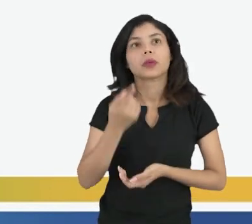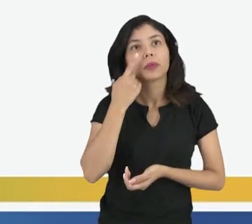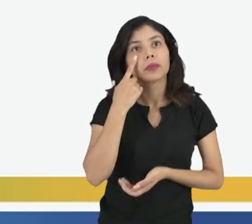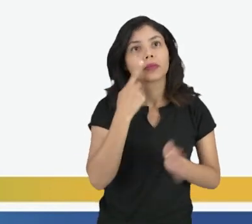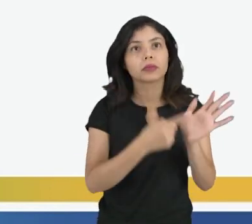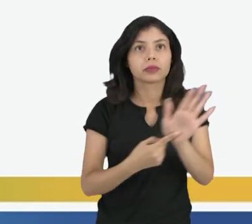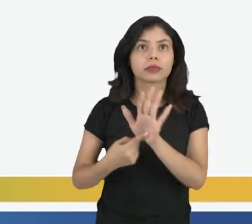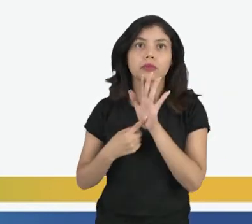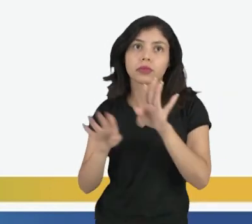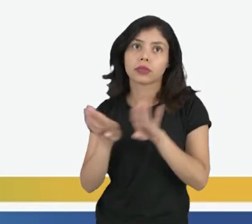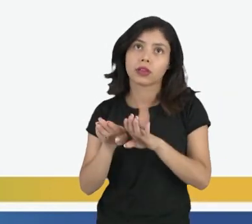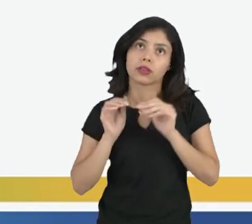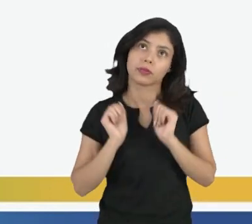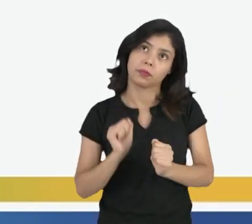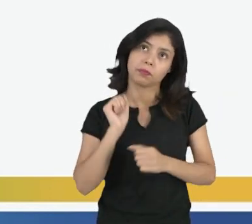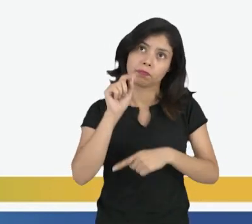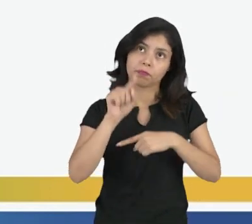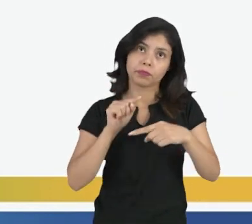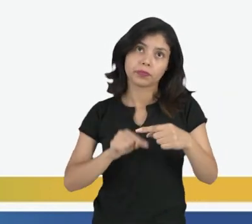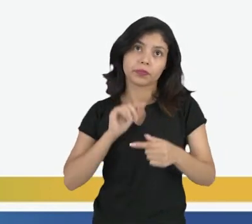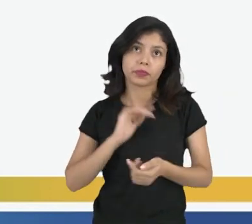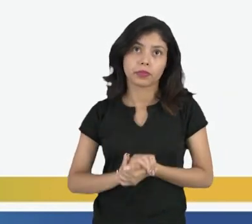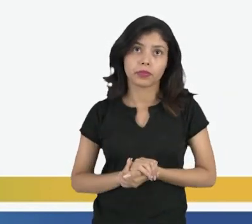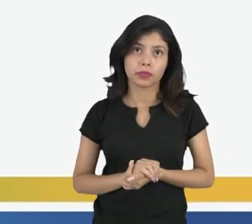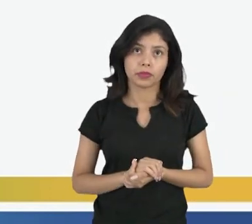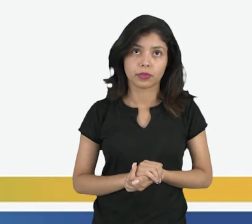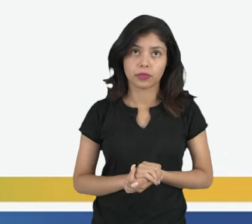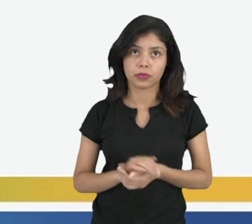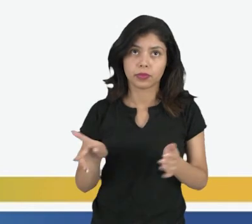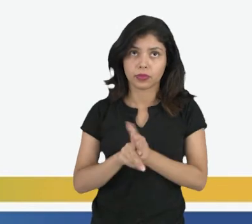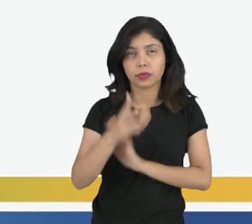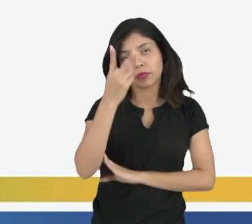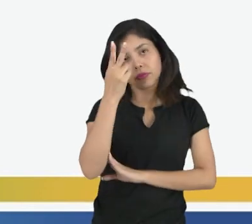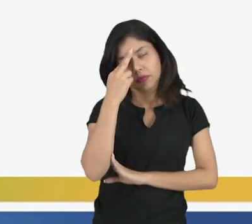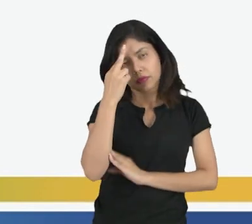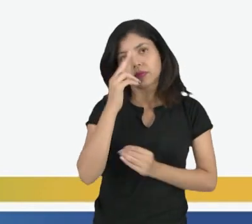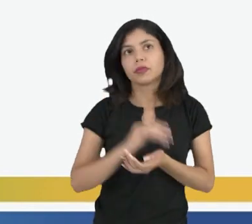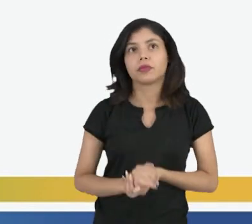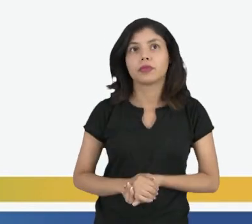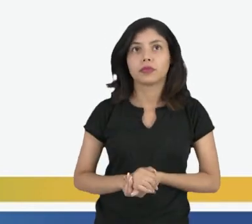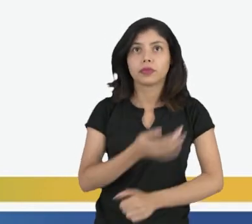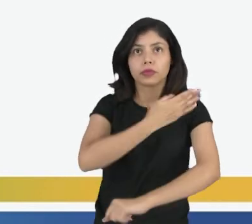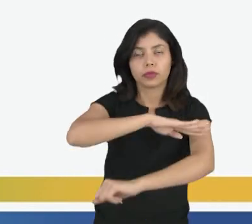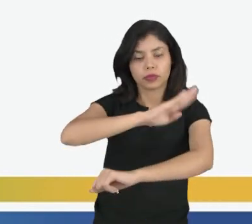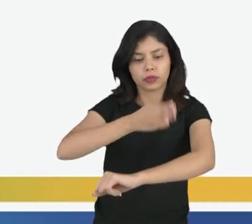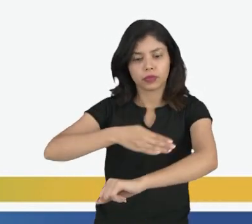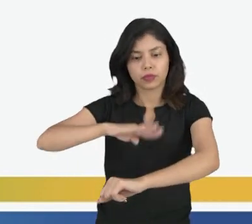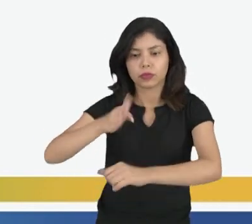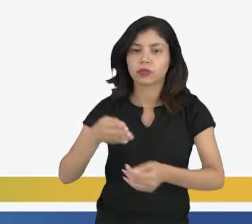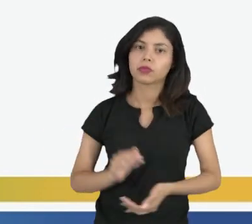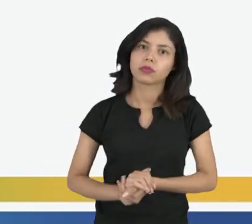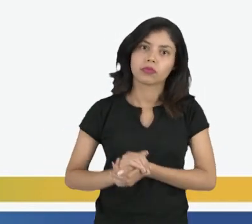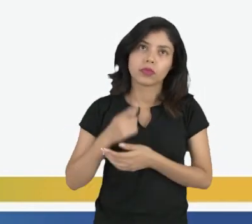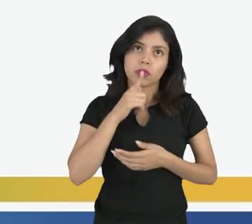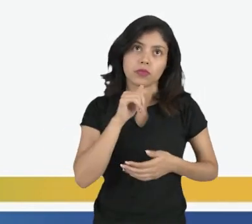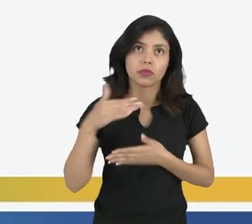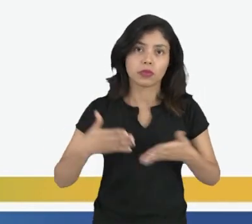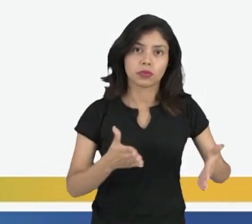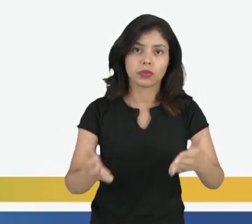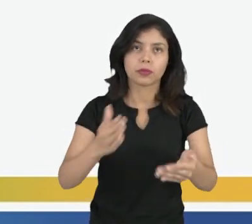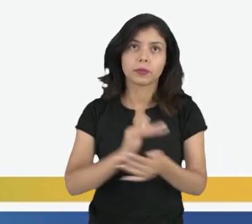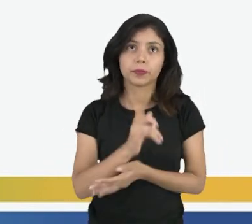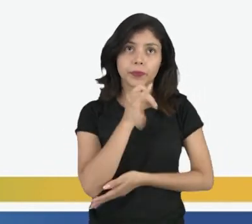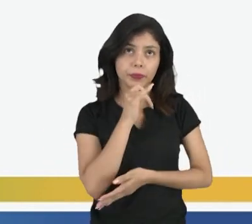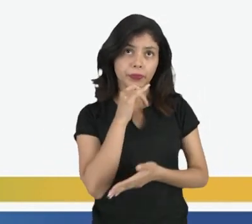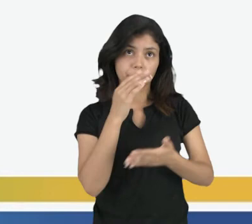mostramos que o país também pode ser dividido por por questões natural seja por montanhas seja por rios por lago o nosso caso do